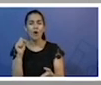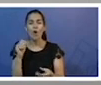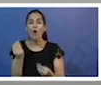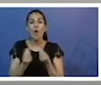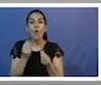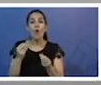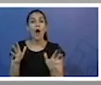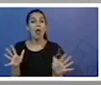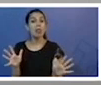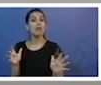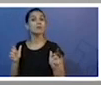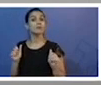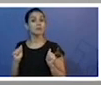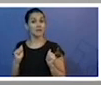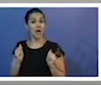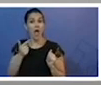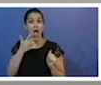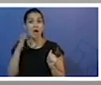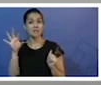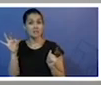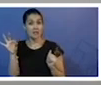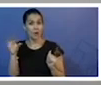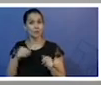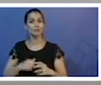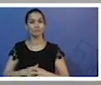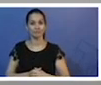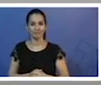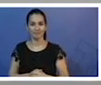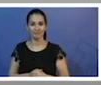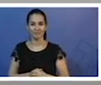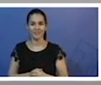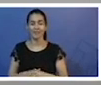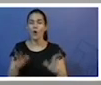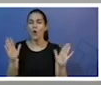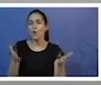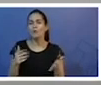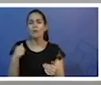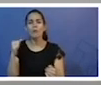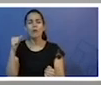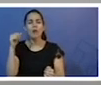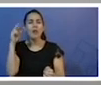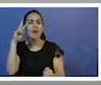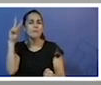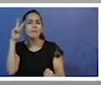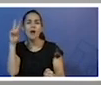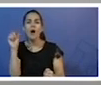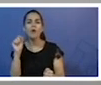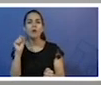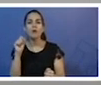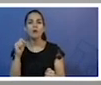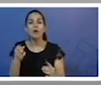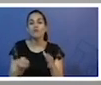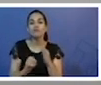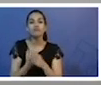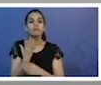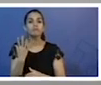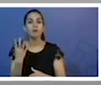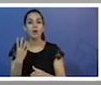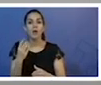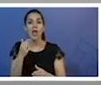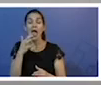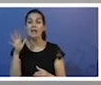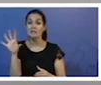neutralização e formação de sais. Vamos recordar então o que é uma função chamada sal, que é uma